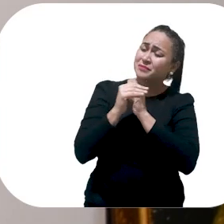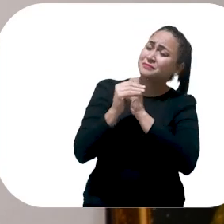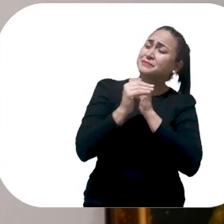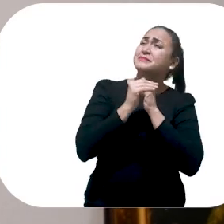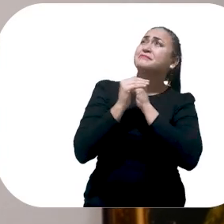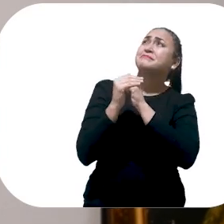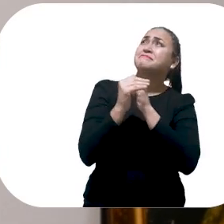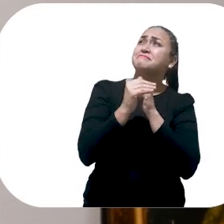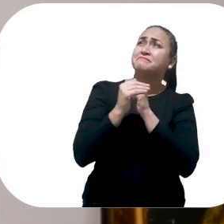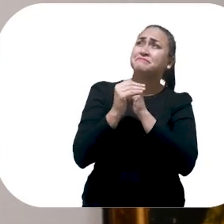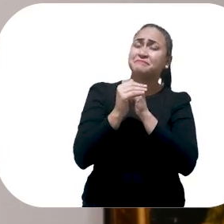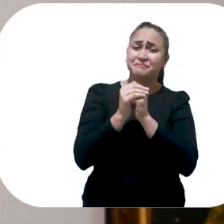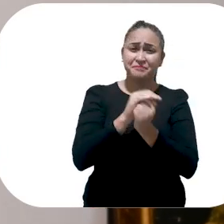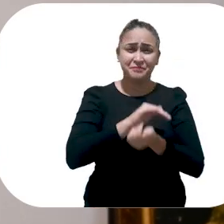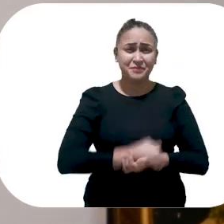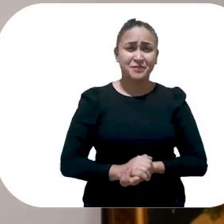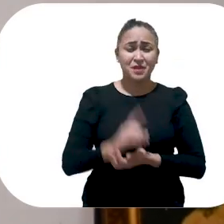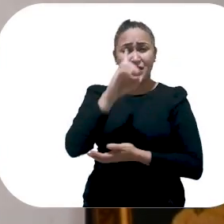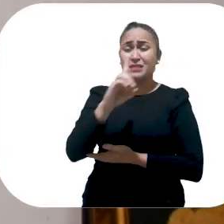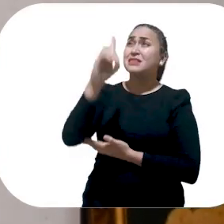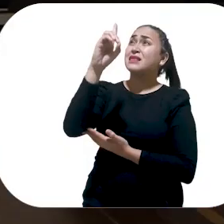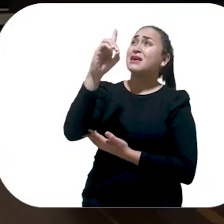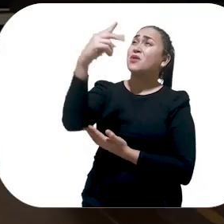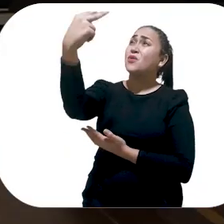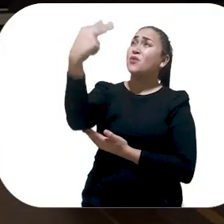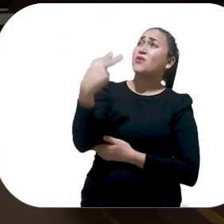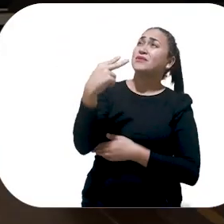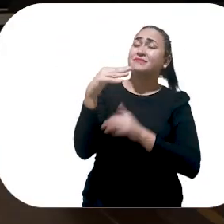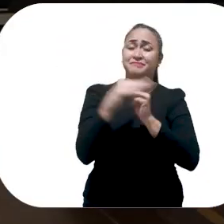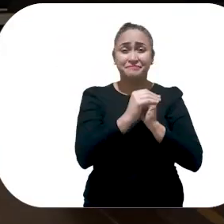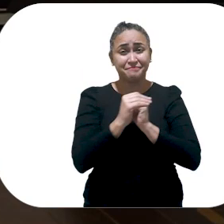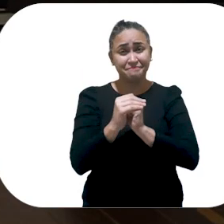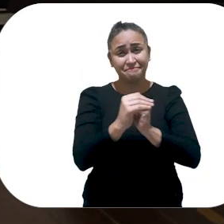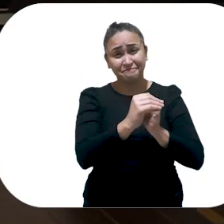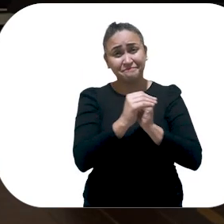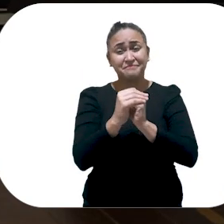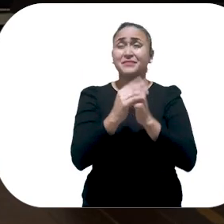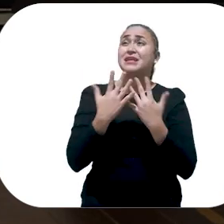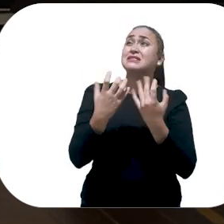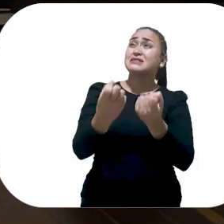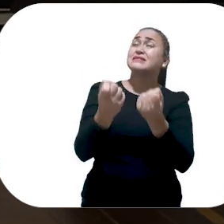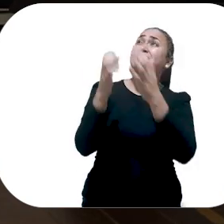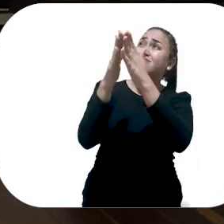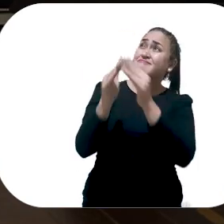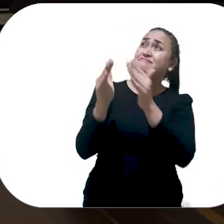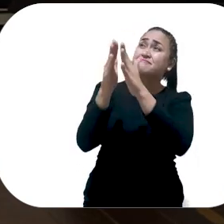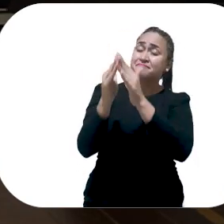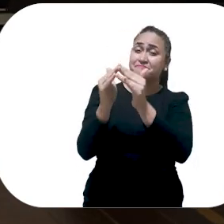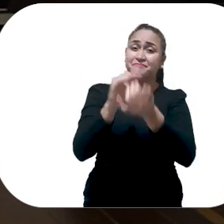oração. Ouve, ó Deus, a minha oração e atende o meu